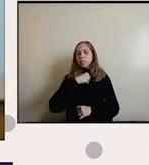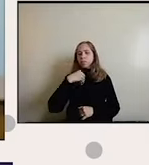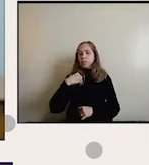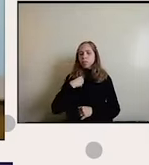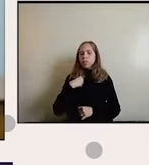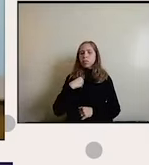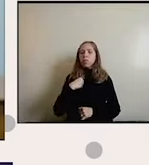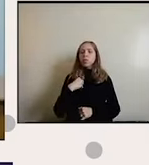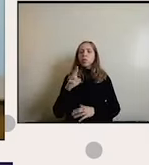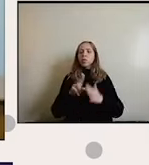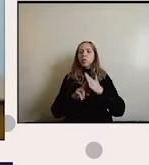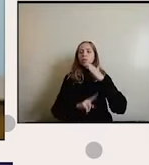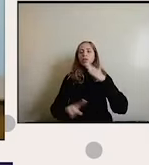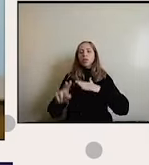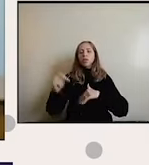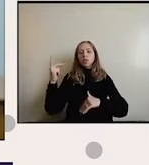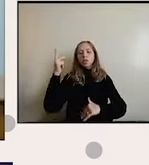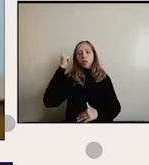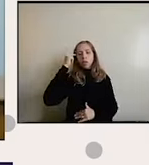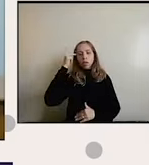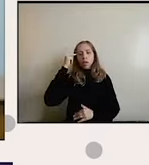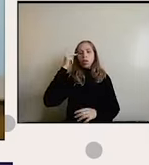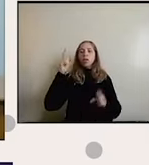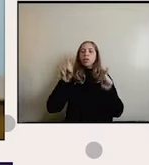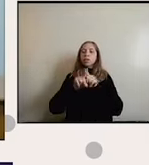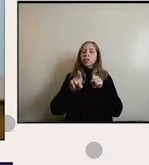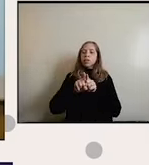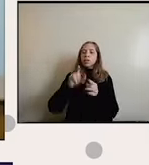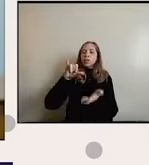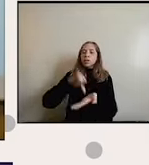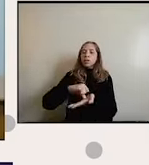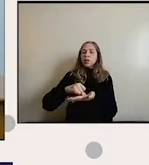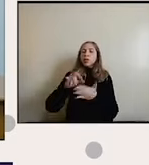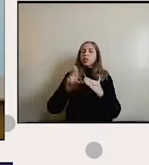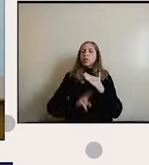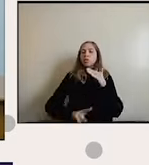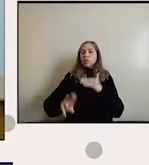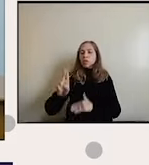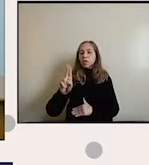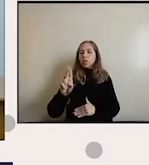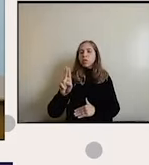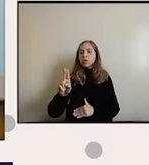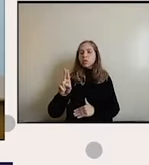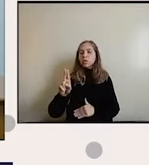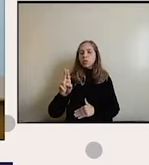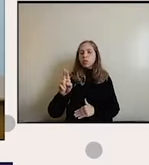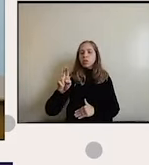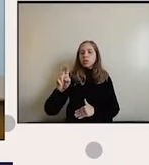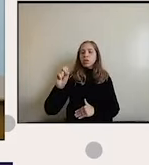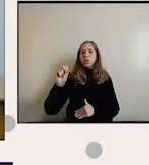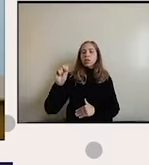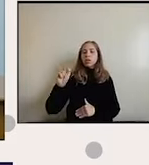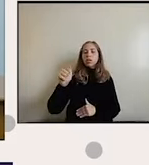São Paulo e do Centro Universitário São Camilo. Muito